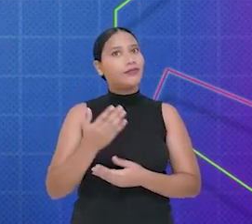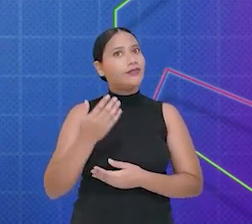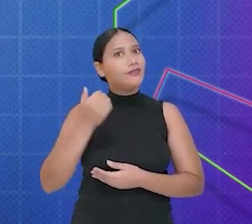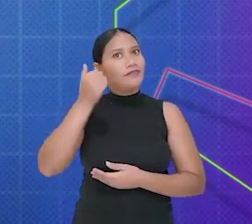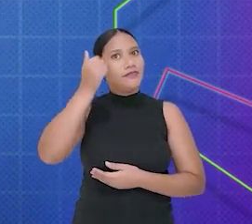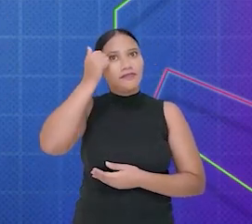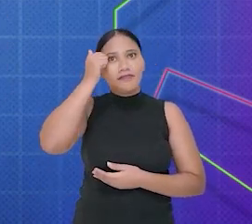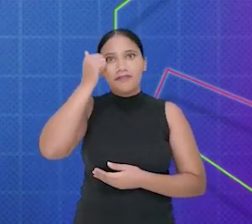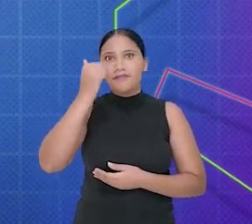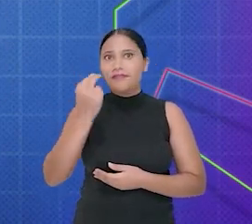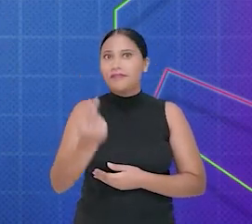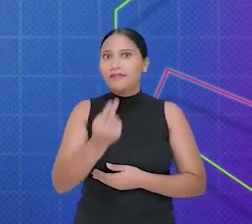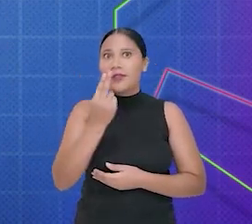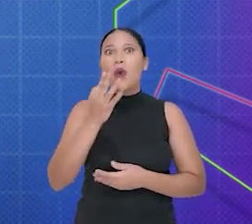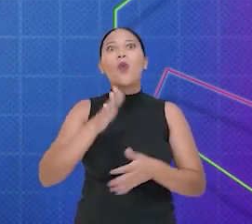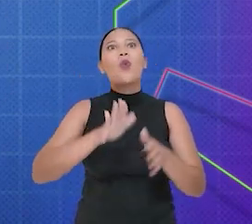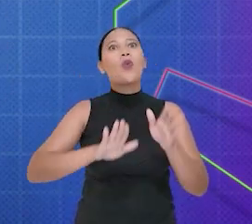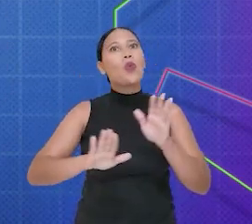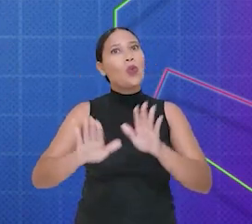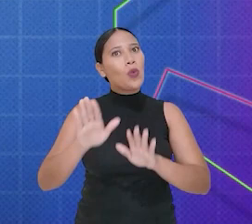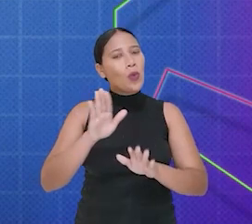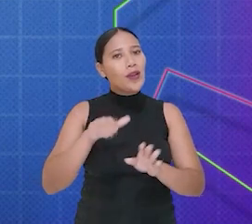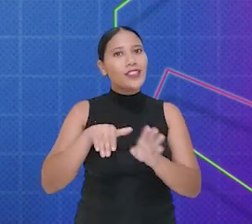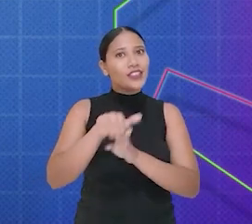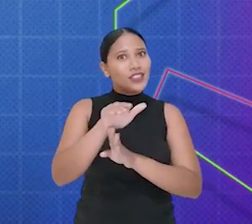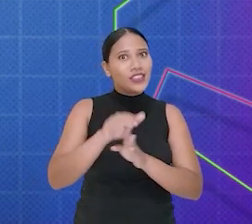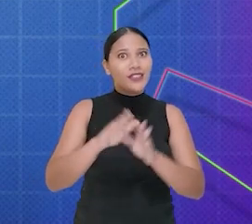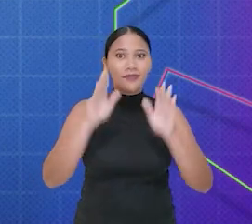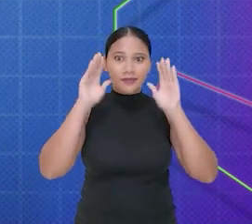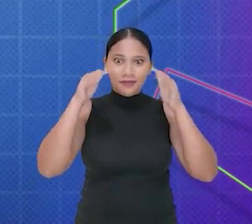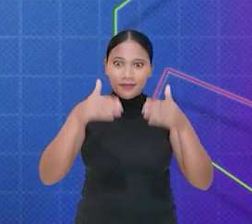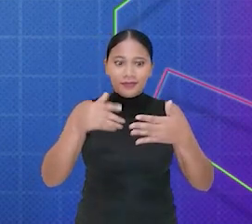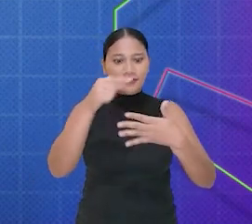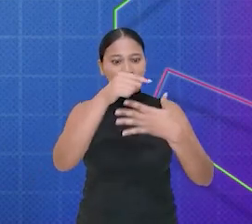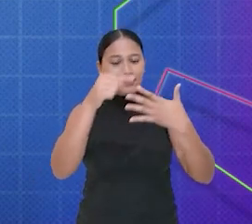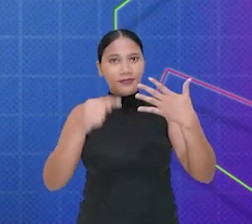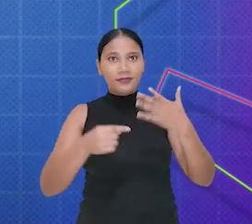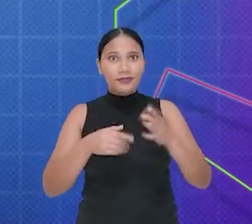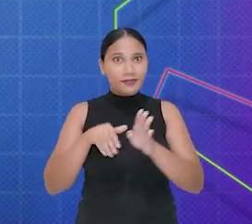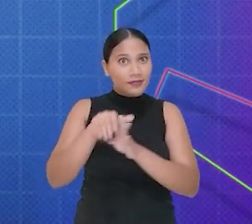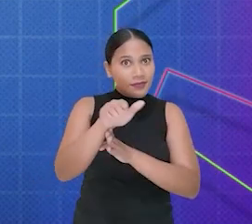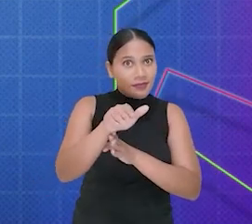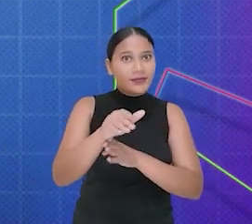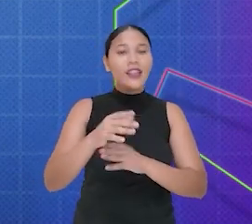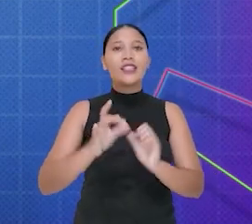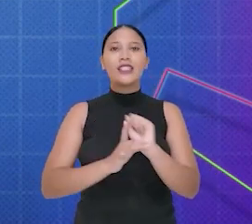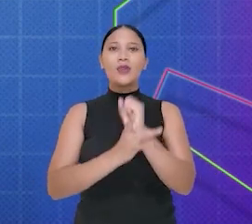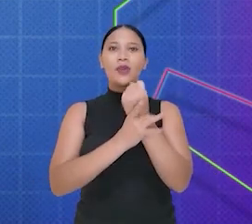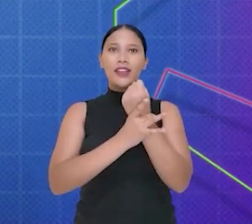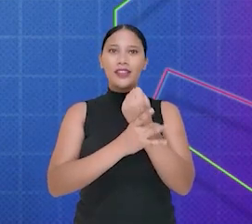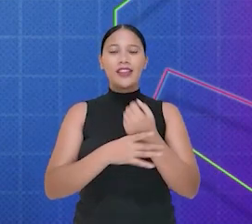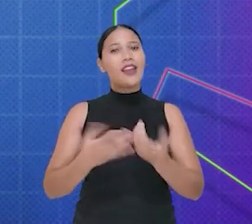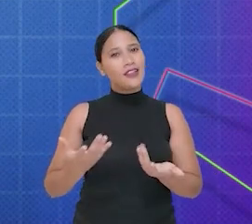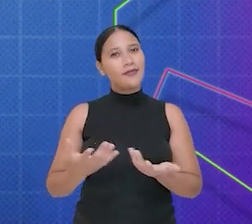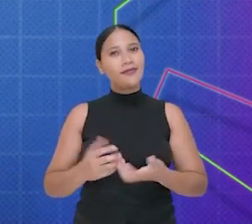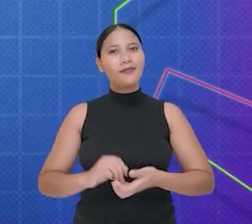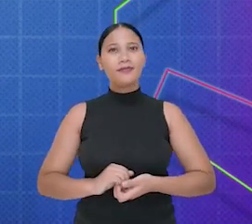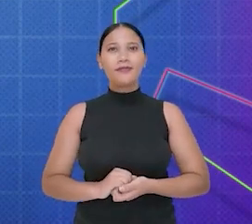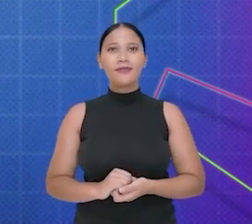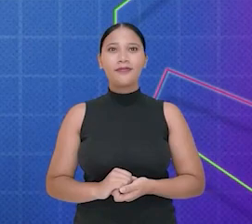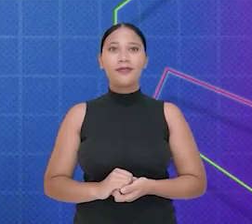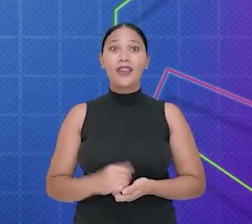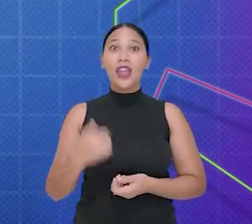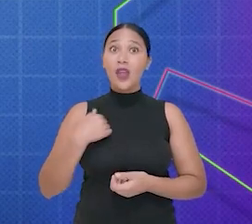ser irreversível e deve ser feita com cuidado. Siga as dicas acima para gerenciar e excluir arquivos com segurança